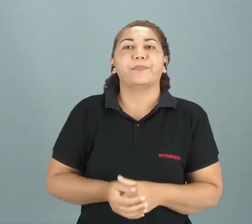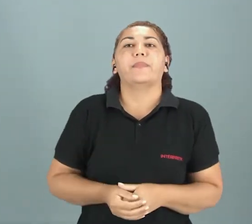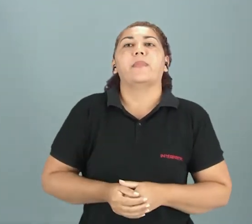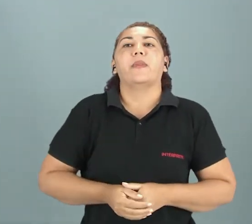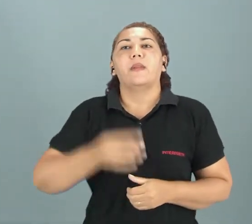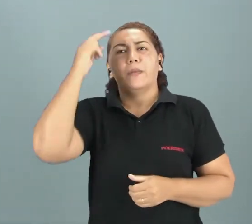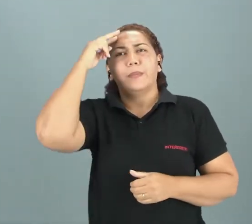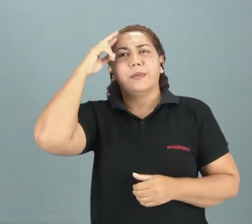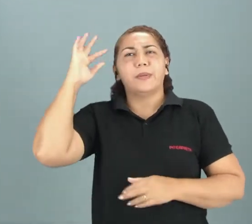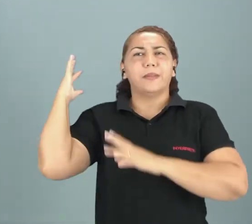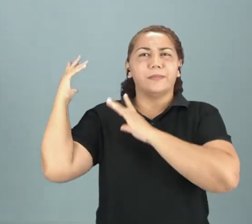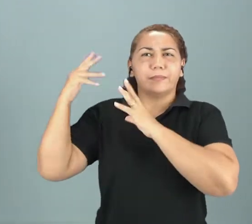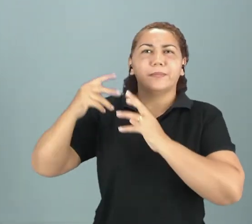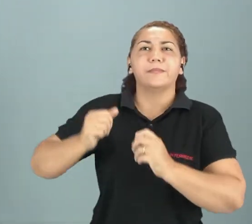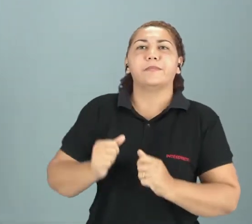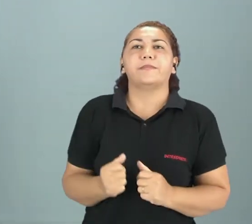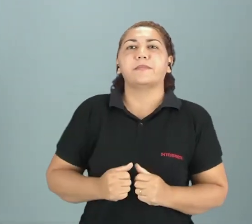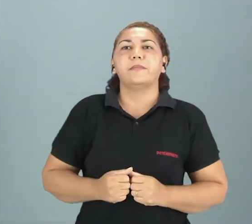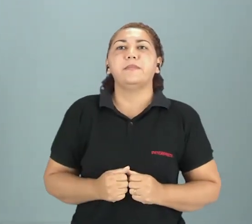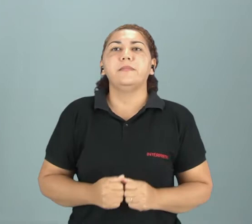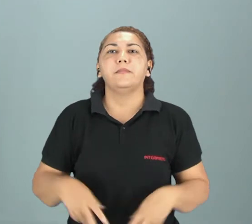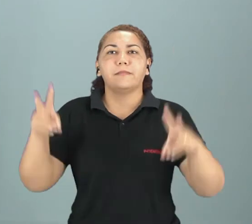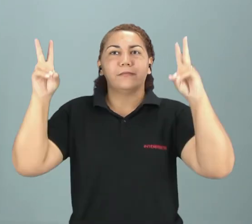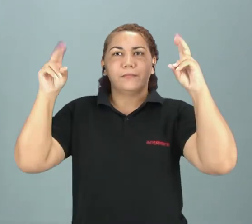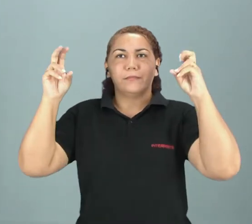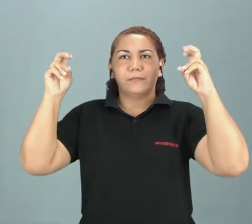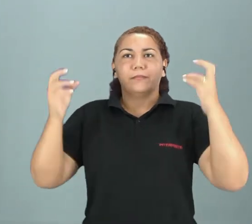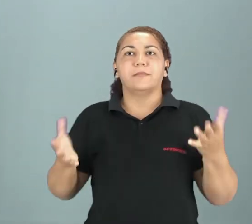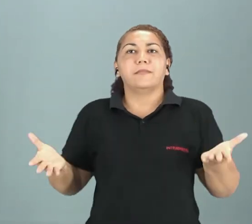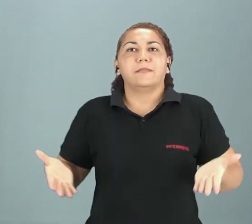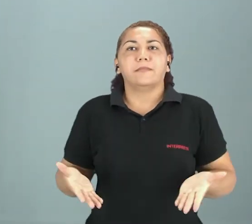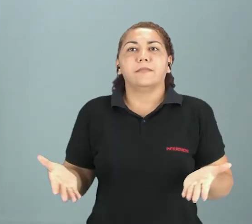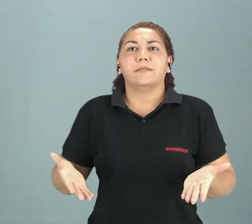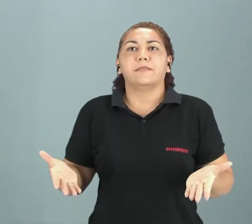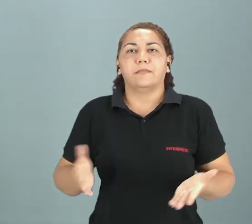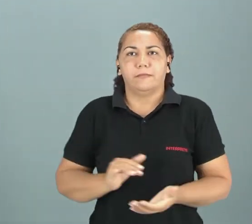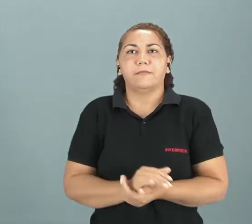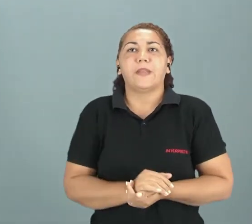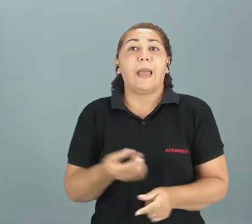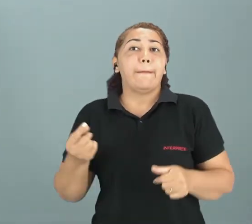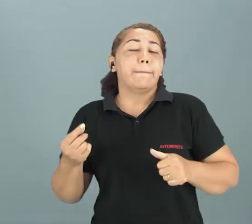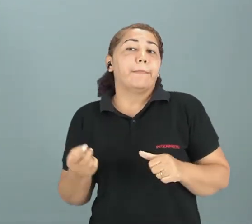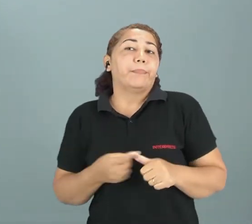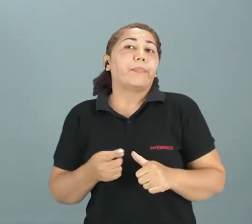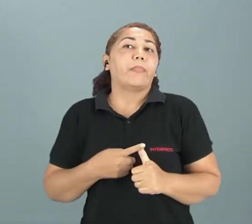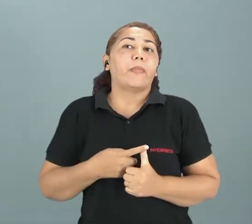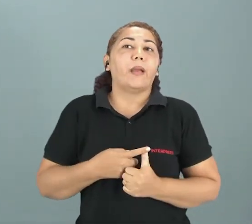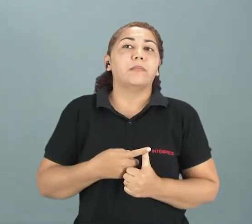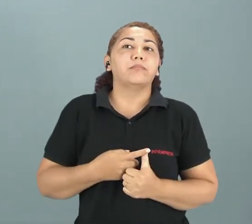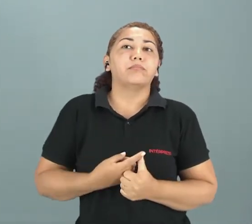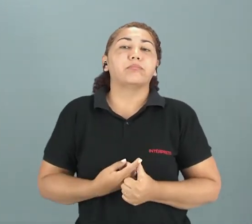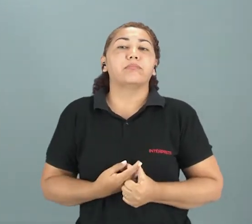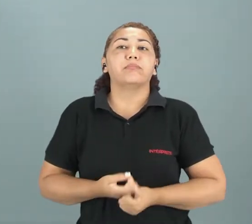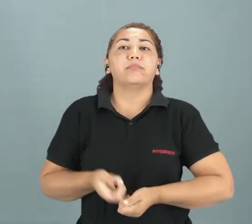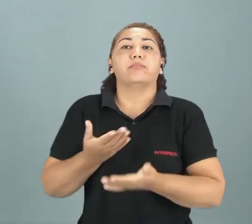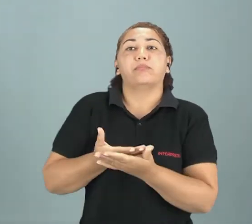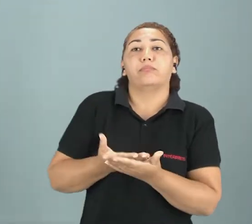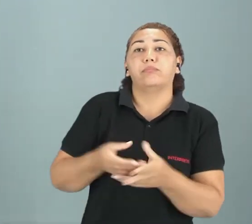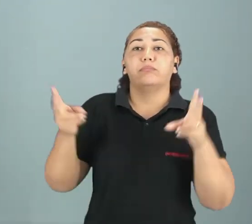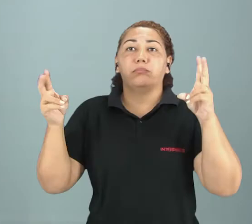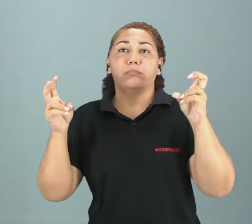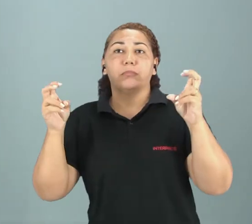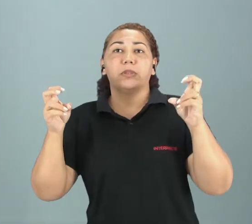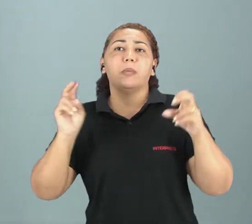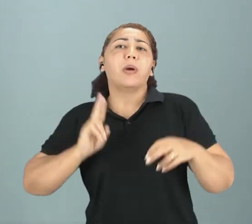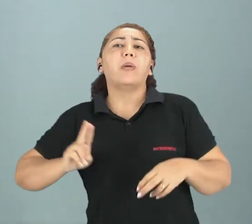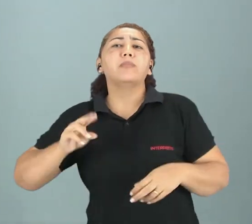Eu vou até usar aqui mesmo. Temas da atualidade. Primeiro vamos ver temas atuais que a gente pode usar agora.